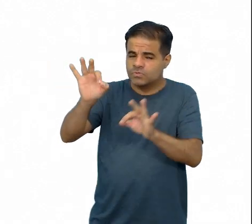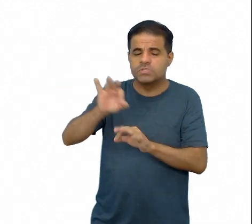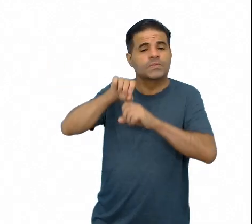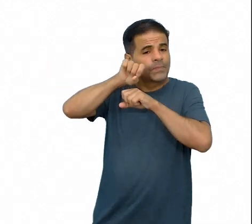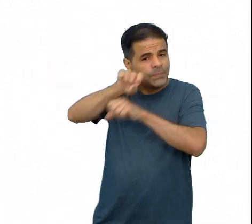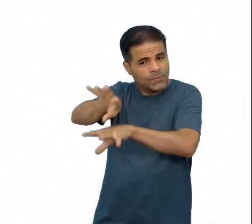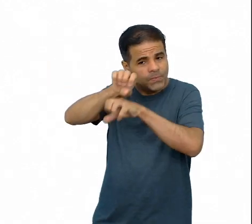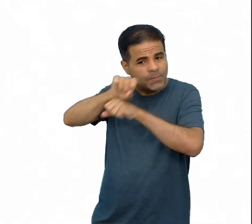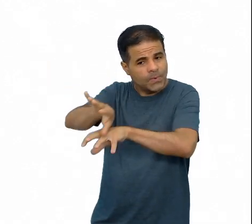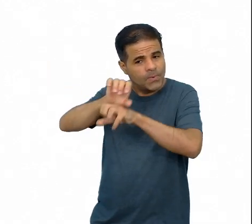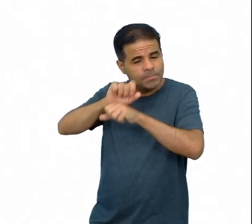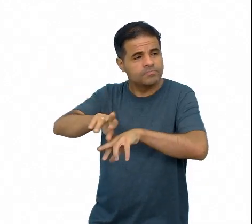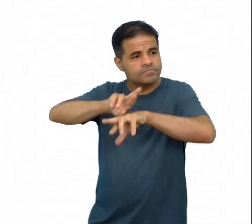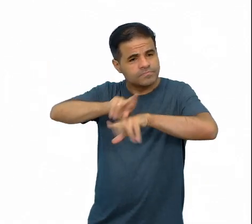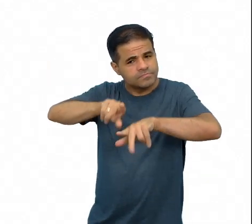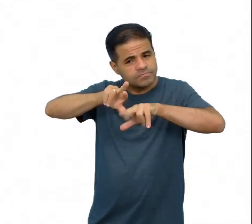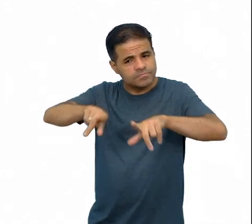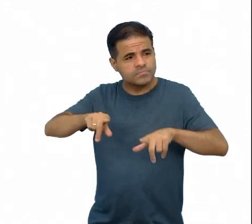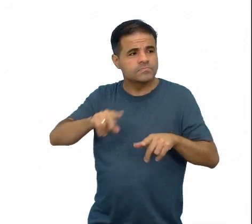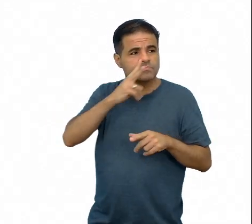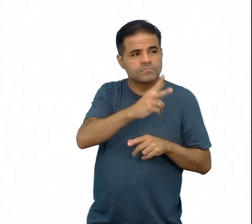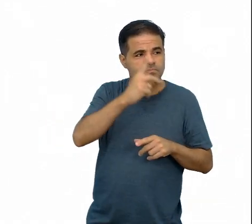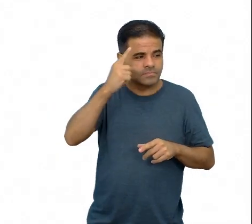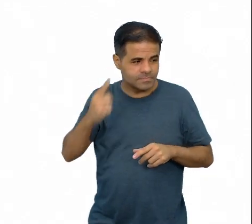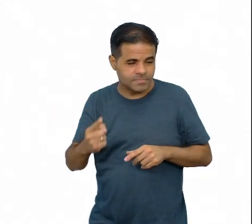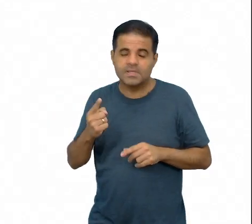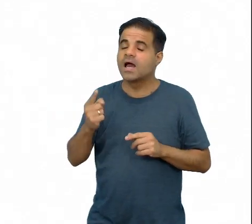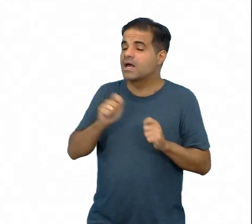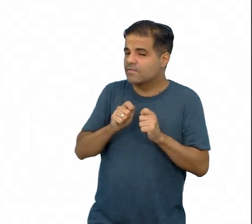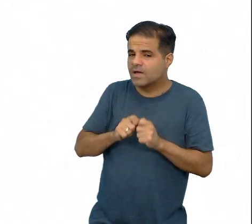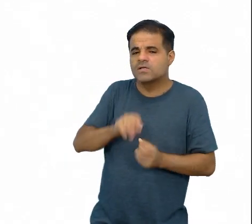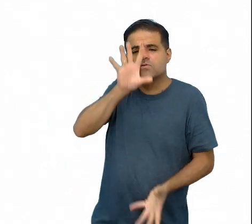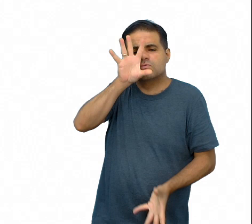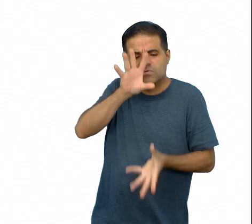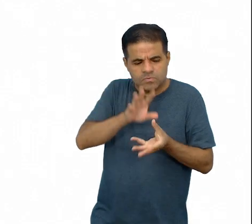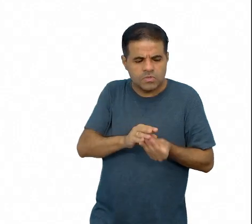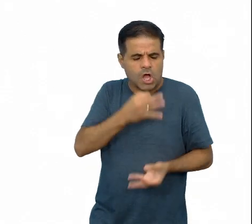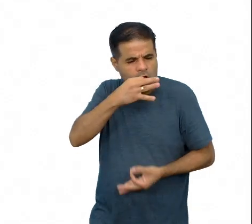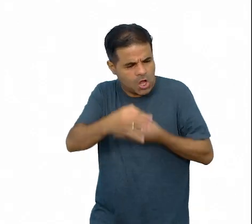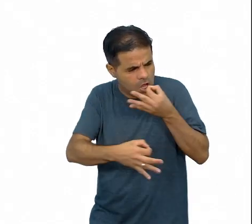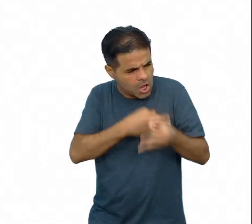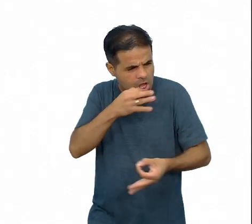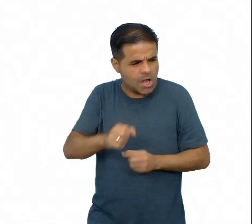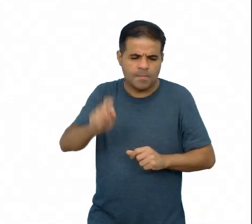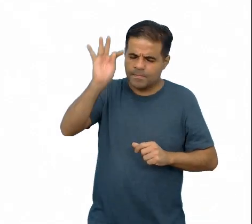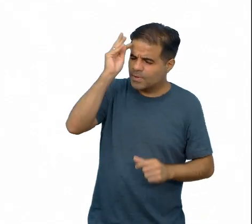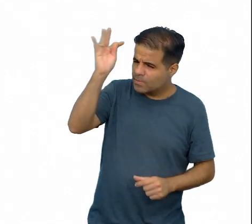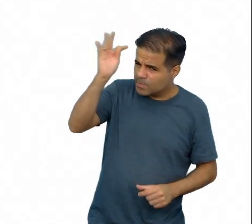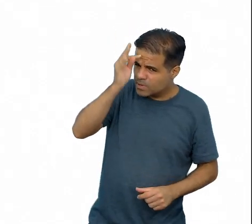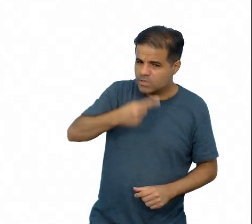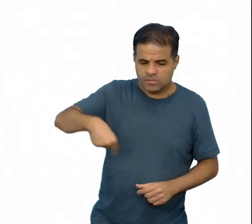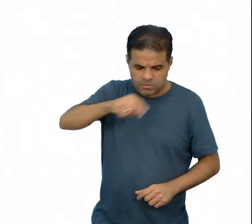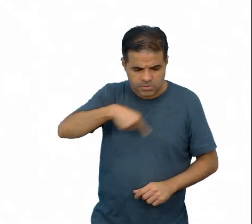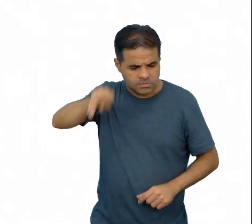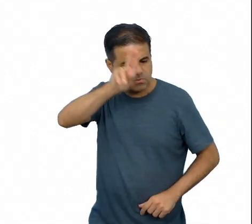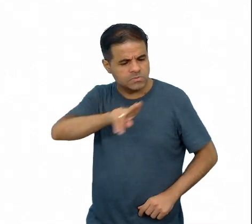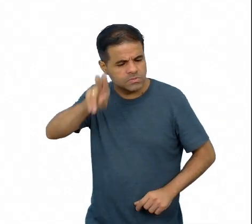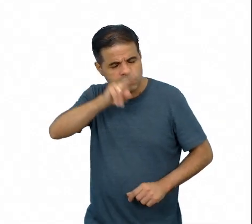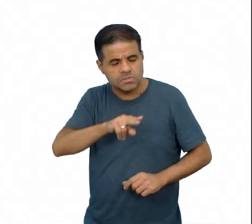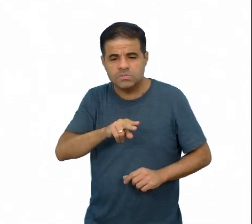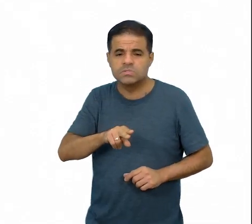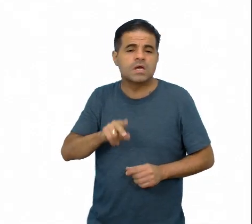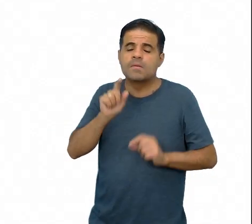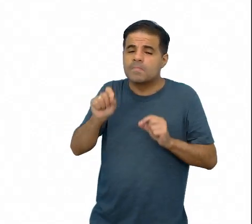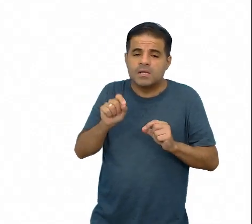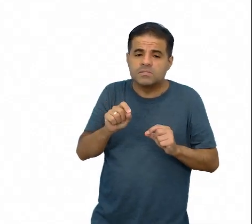educação diferenciada para o século XXI, né. Aqui a gente faz um breve comentário dessas teorias que nós utilizamos, né, mas nada